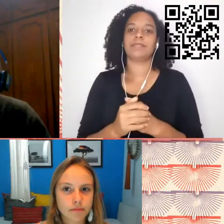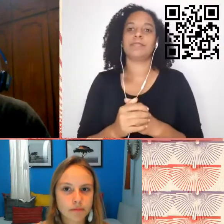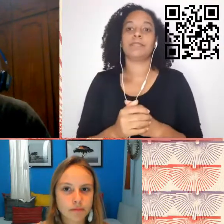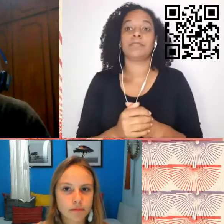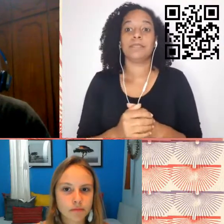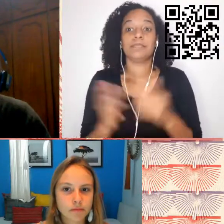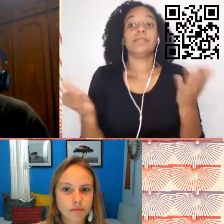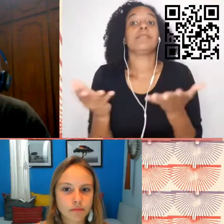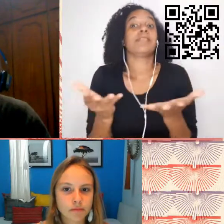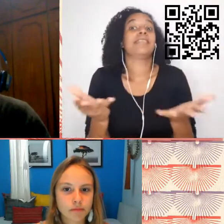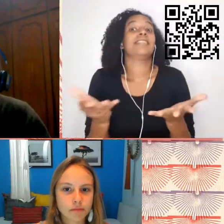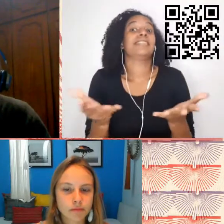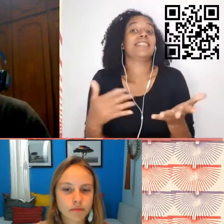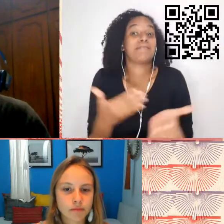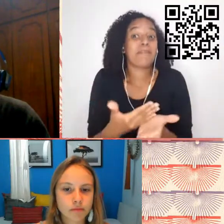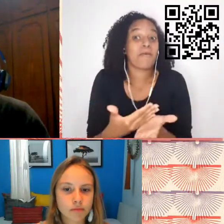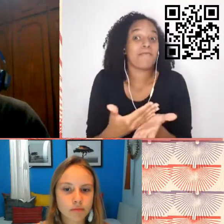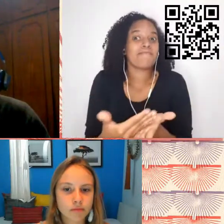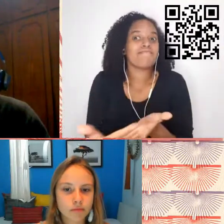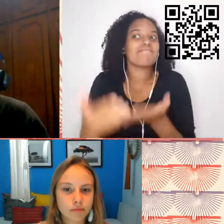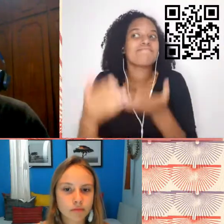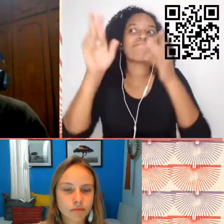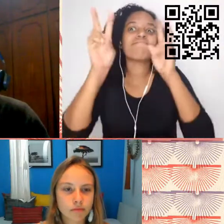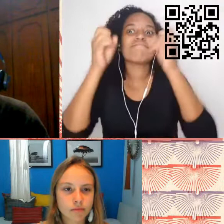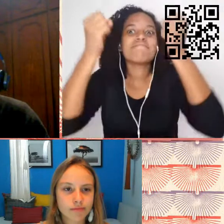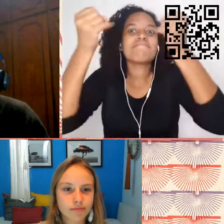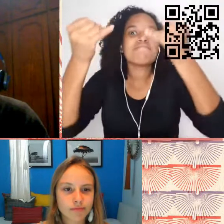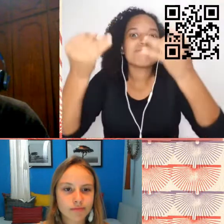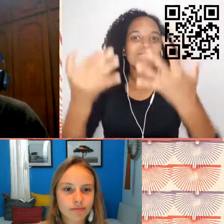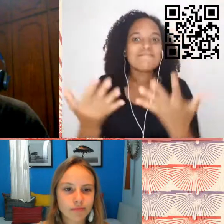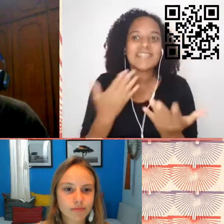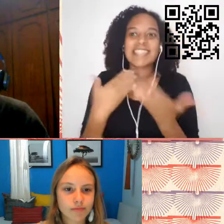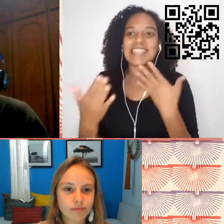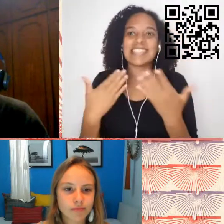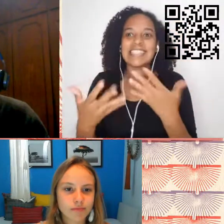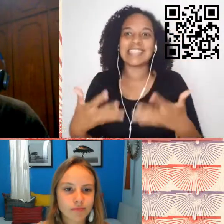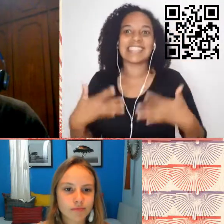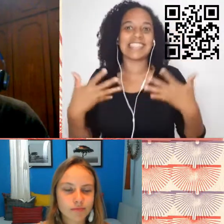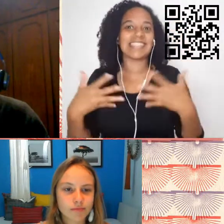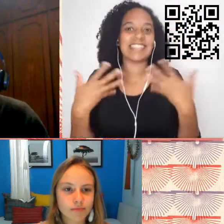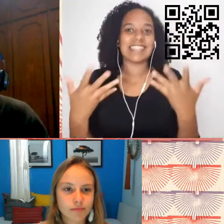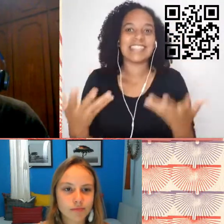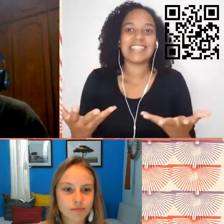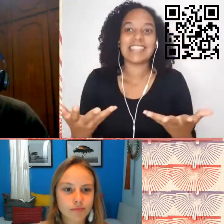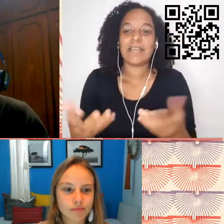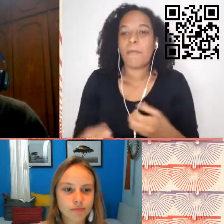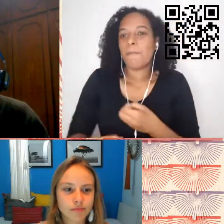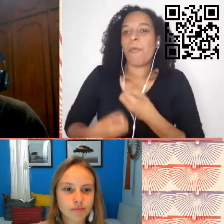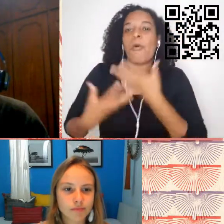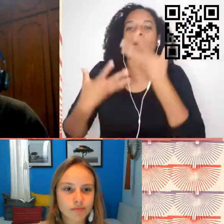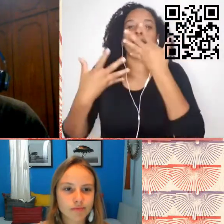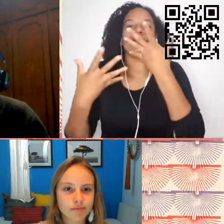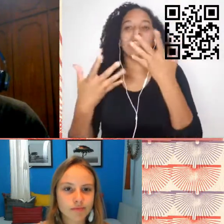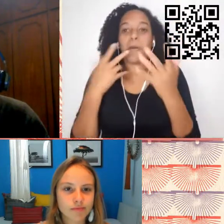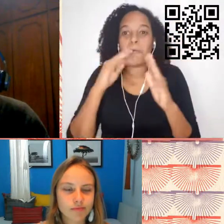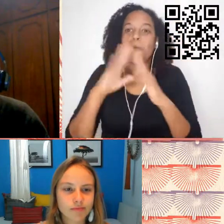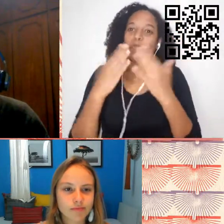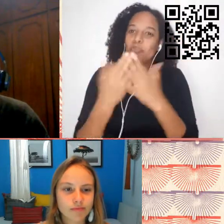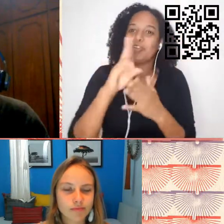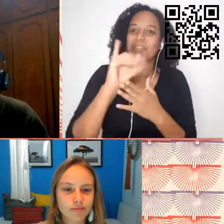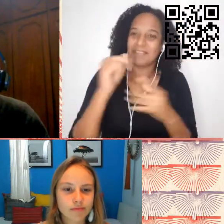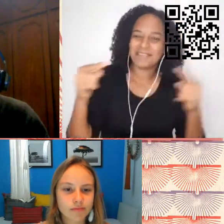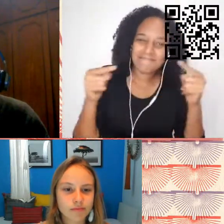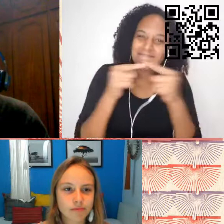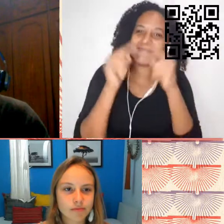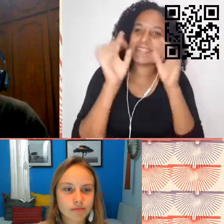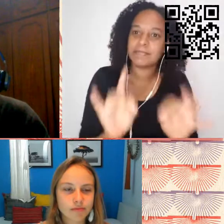Agora, para a gente começar a nossa noite aí de uma maneira bem poética e bem Escola Viva, a gente